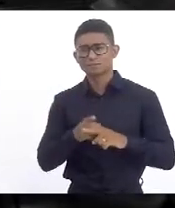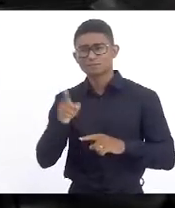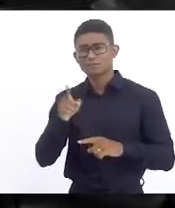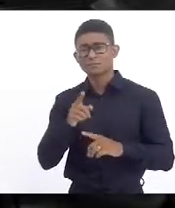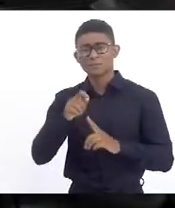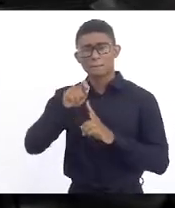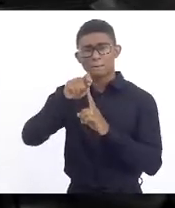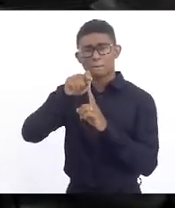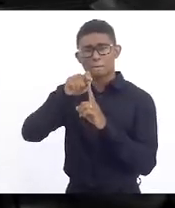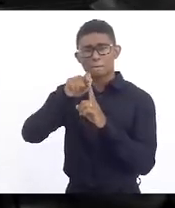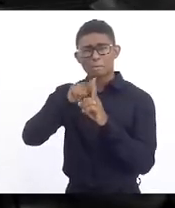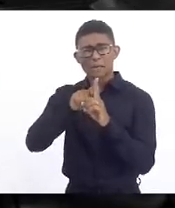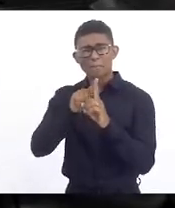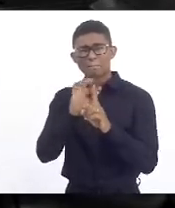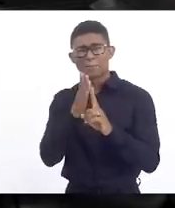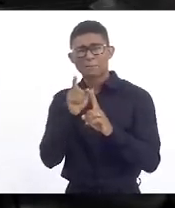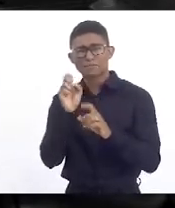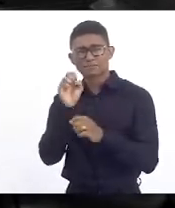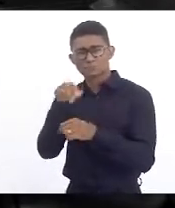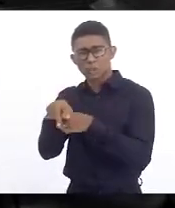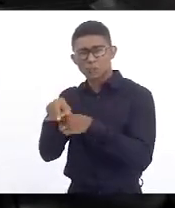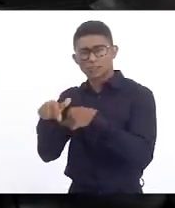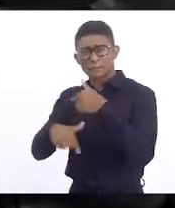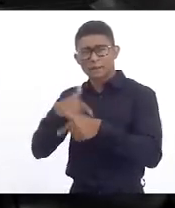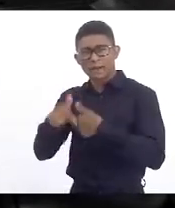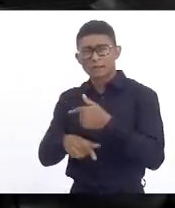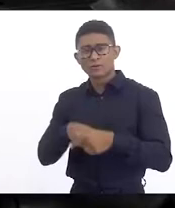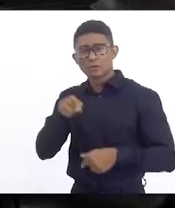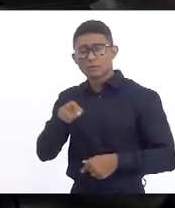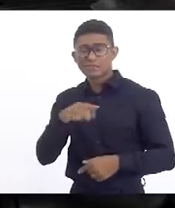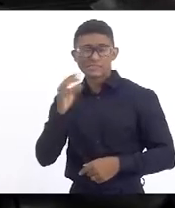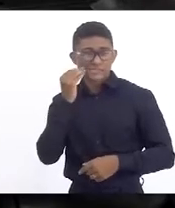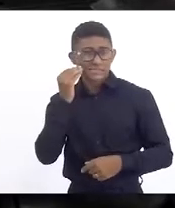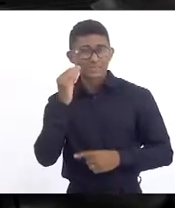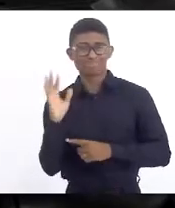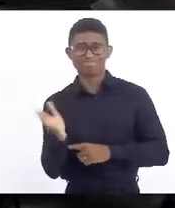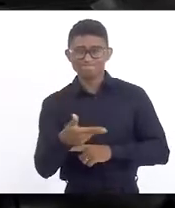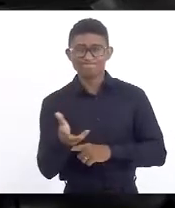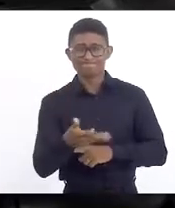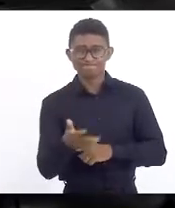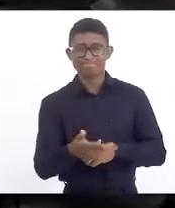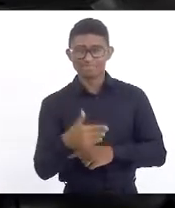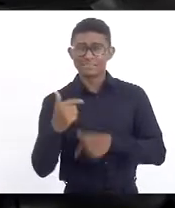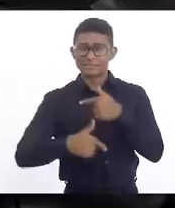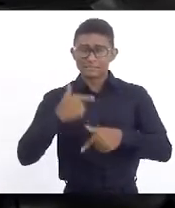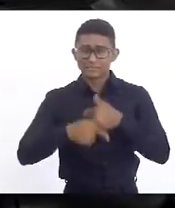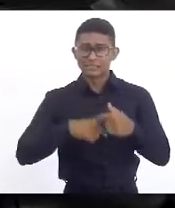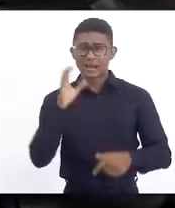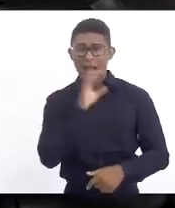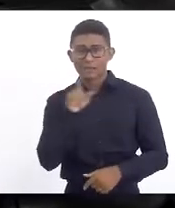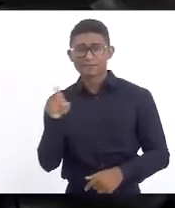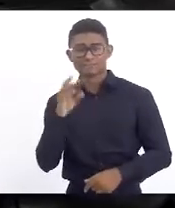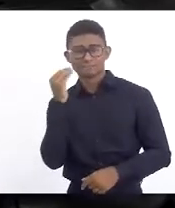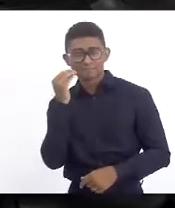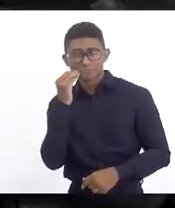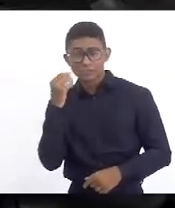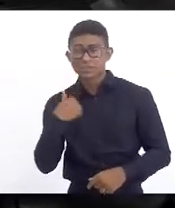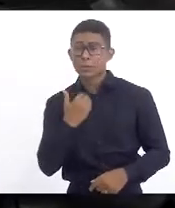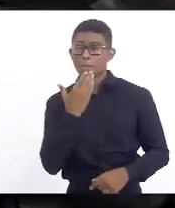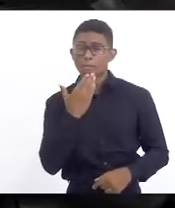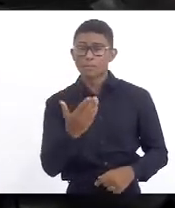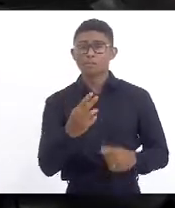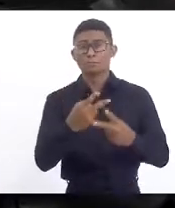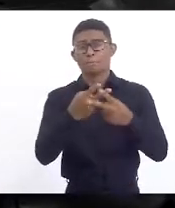mês, o doutor Rafael, e ele está tentando agilizar de tudo um pouco. Então, eu peço um pouquinho de paciência a